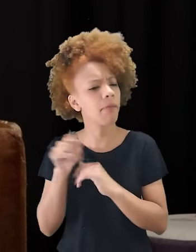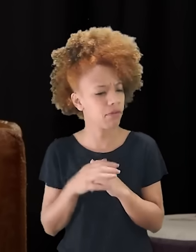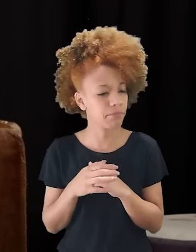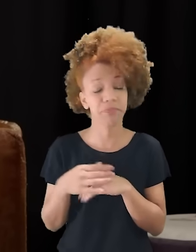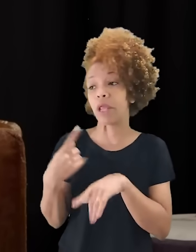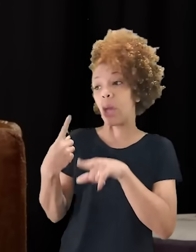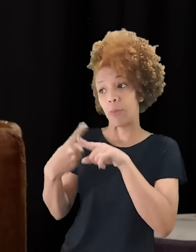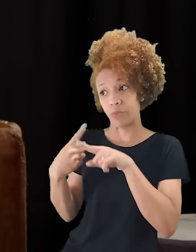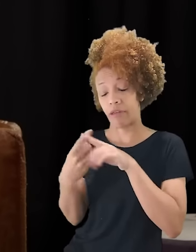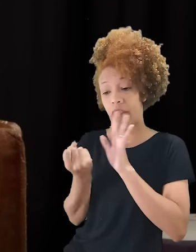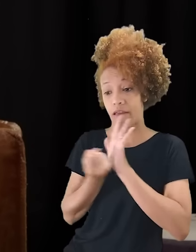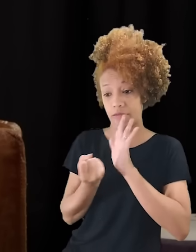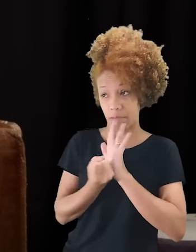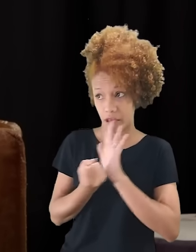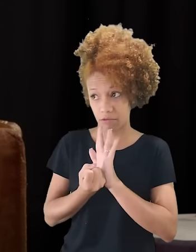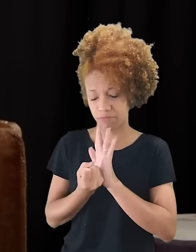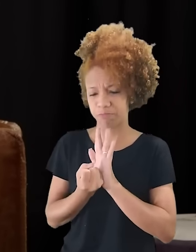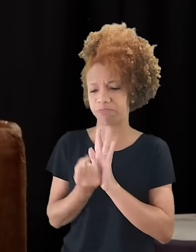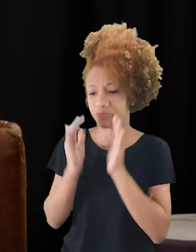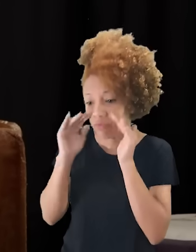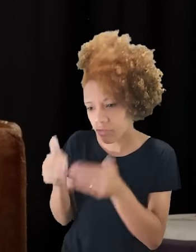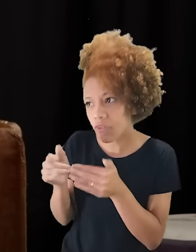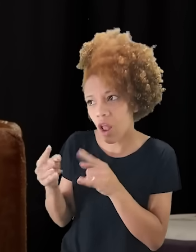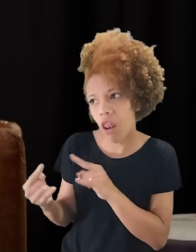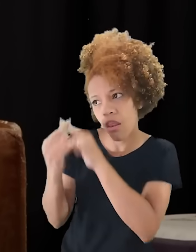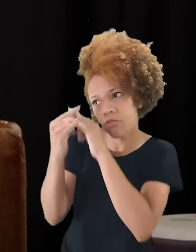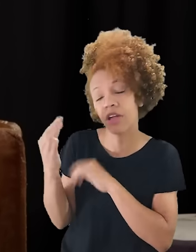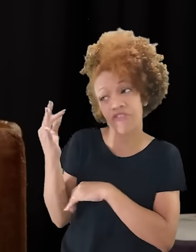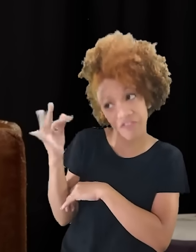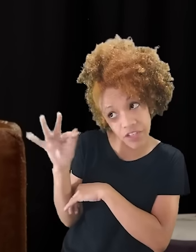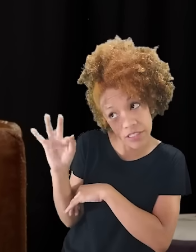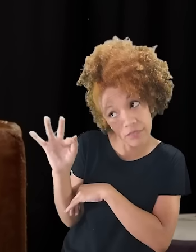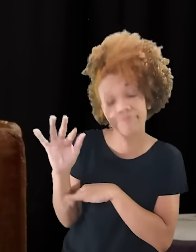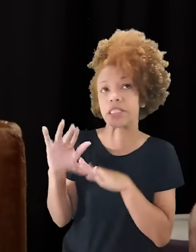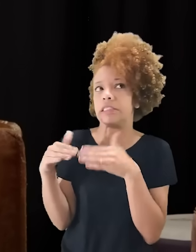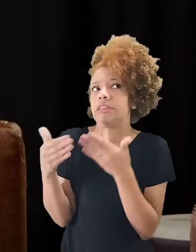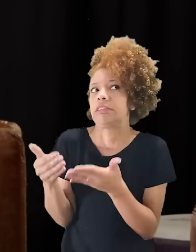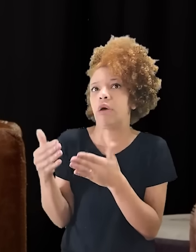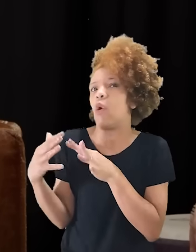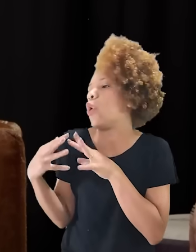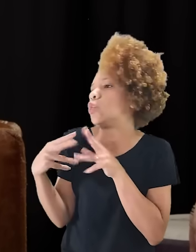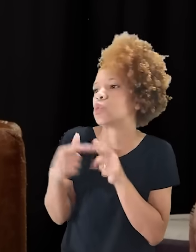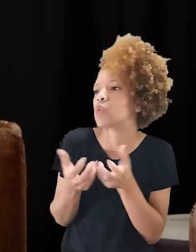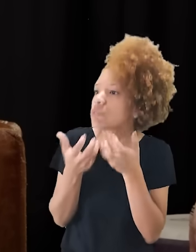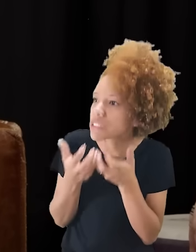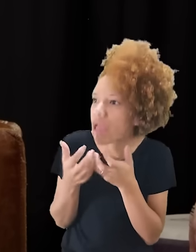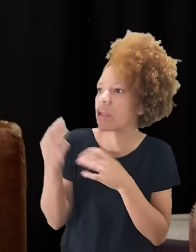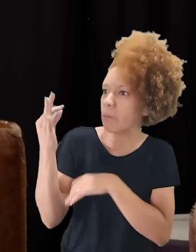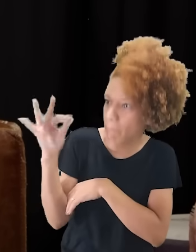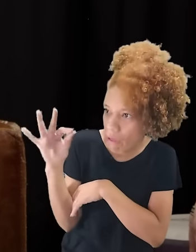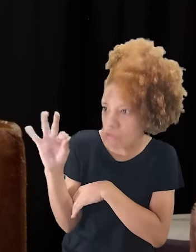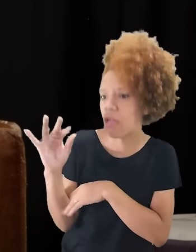as grandes marcas elas se concentram lá né Elas são francesas então todo mundo almeja estar em